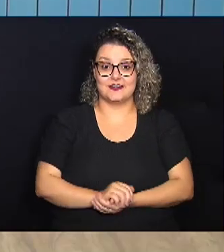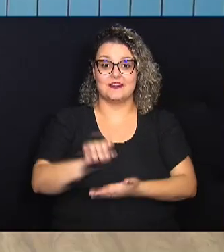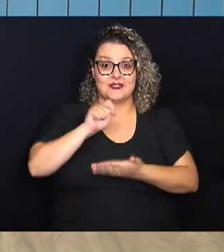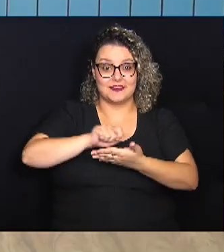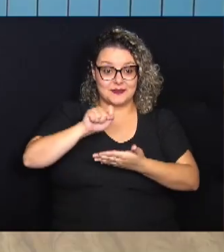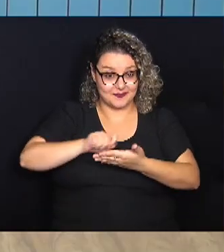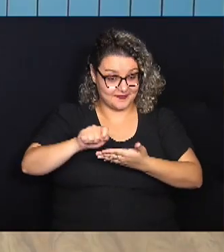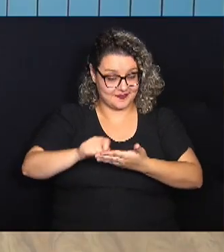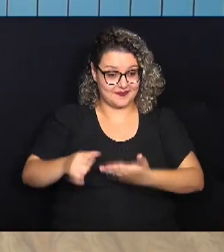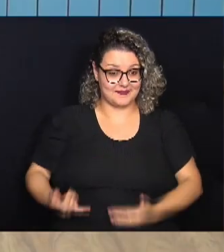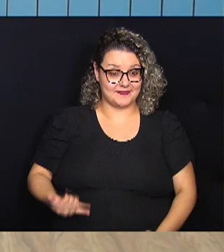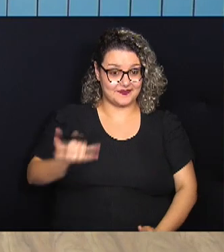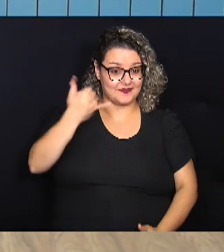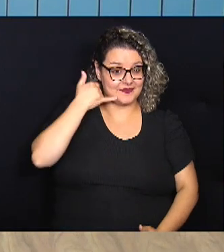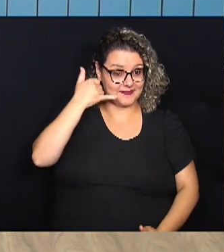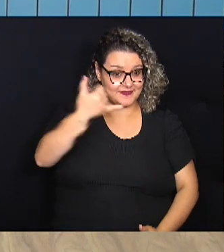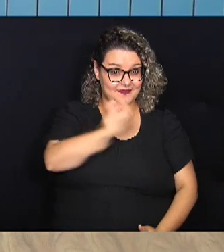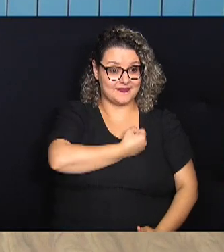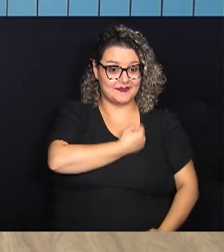aí.